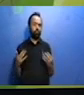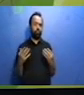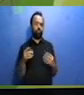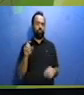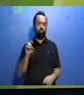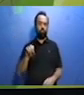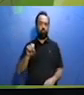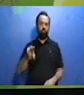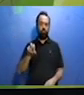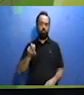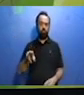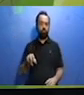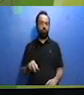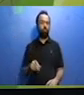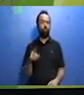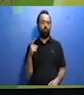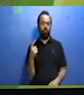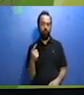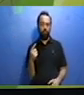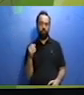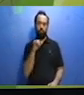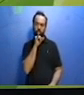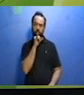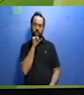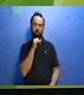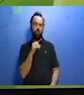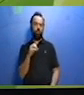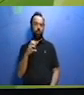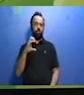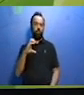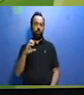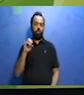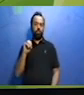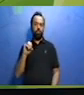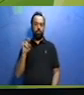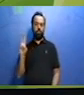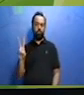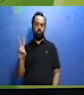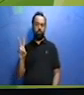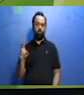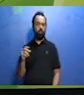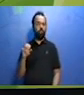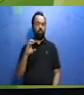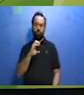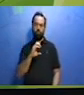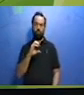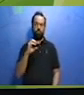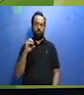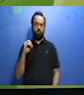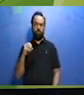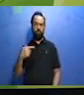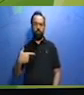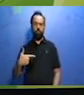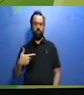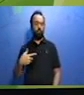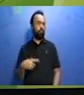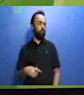gases tóxicos, um deles é o gás carbônico. O gás carbônico, ele é um gás que